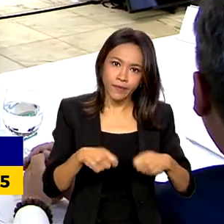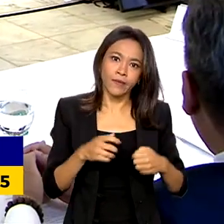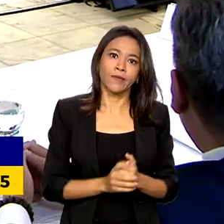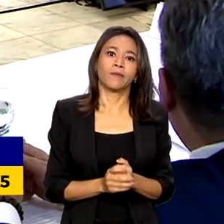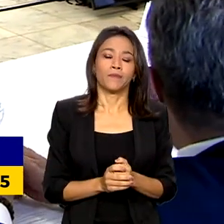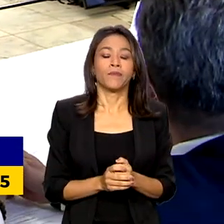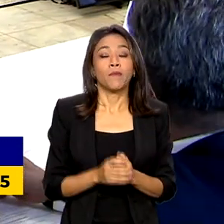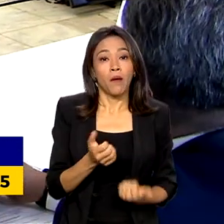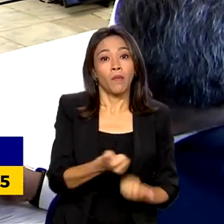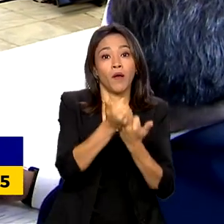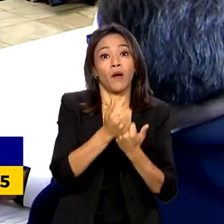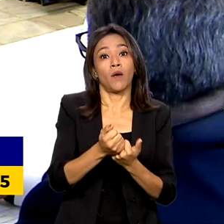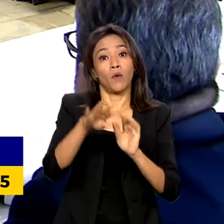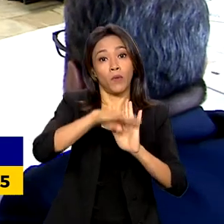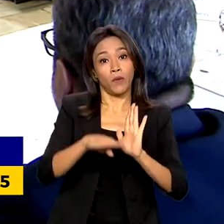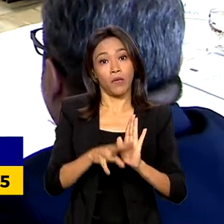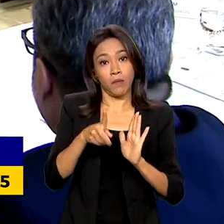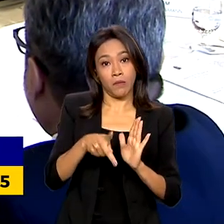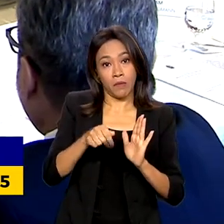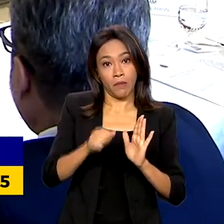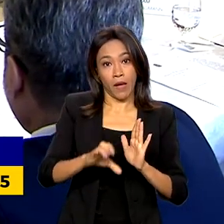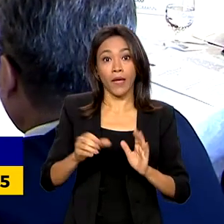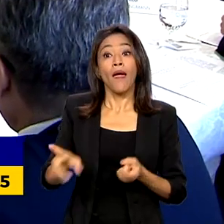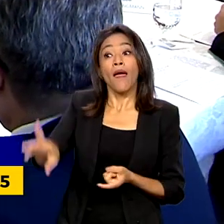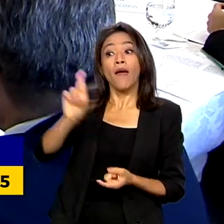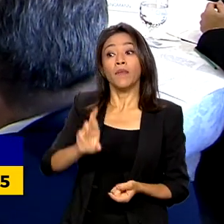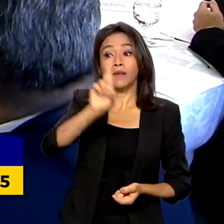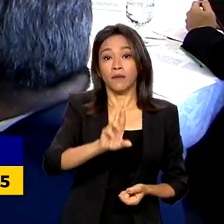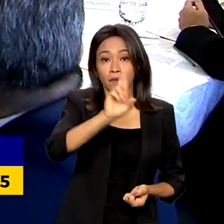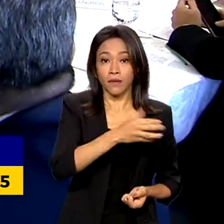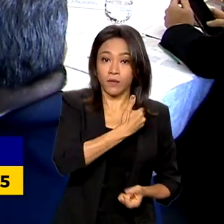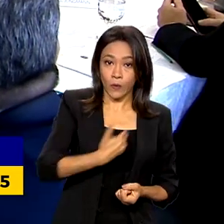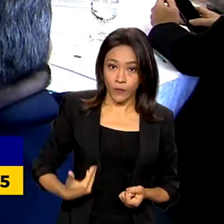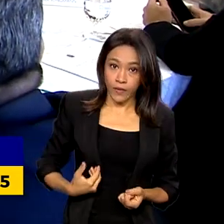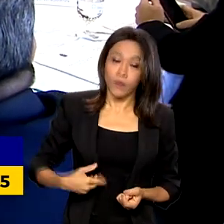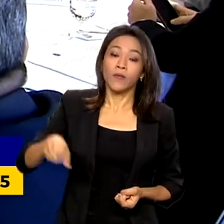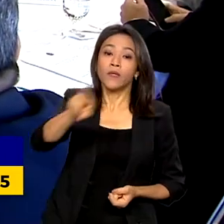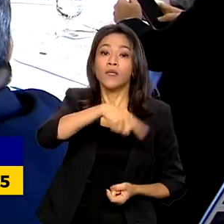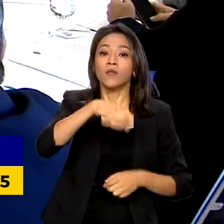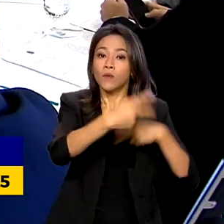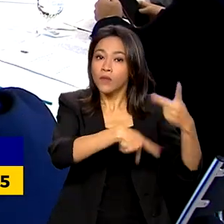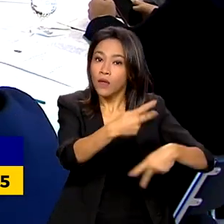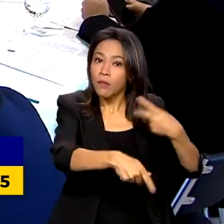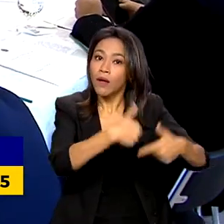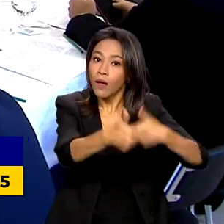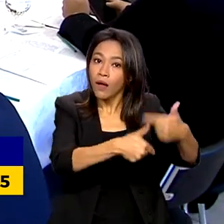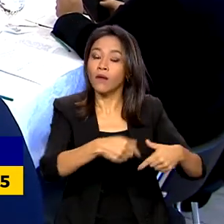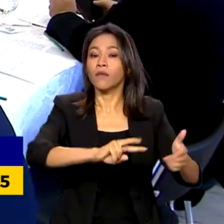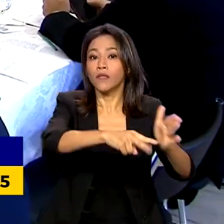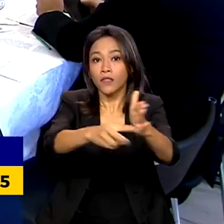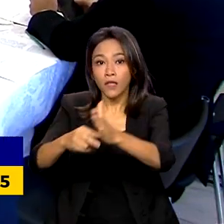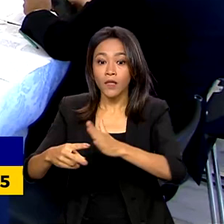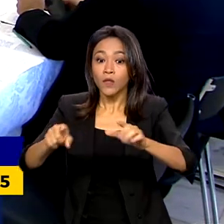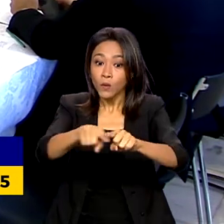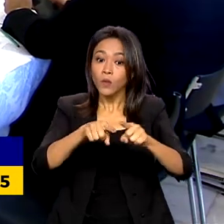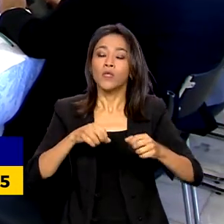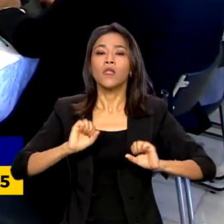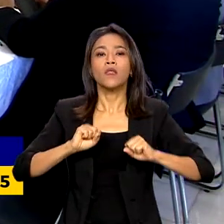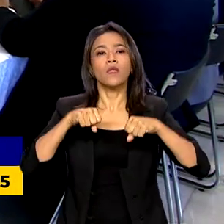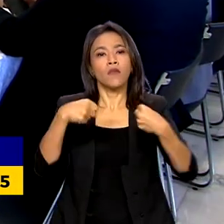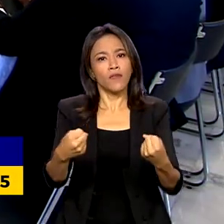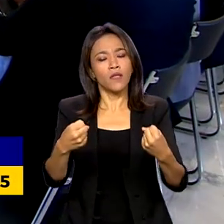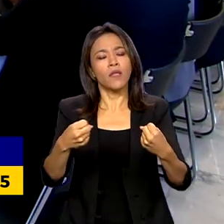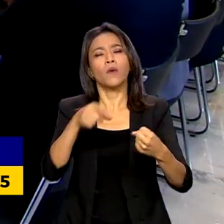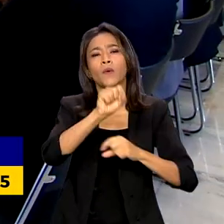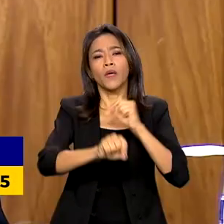do setor produtivo, de trabalhadores e do governo que participam do Conselho defenderam a consolidação de uma política para o